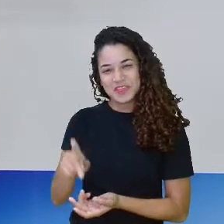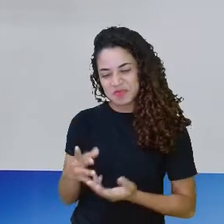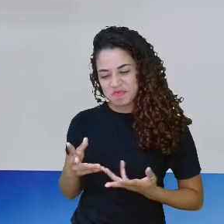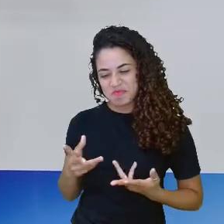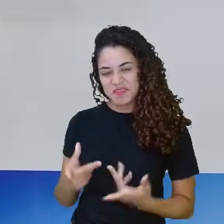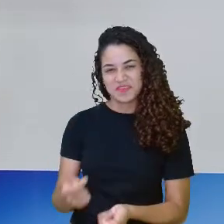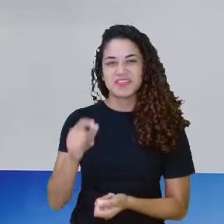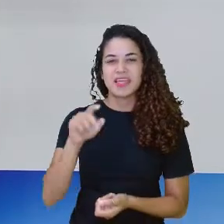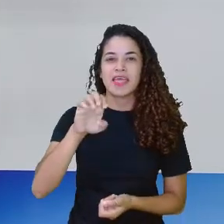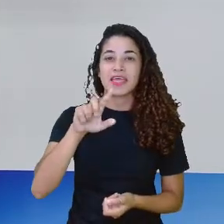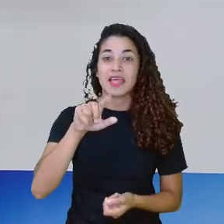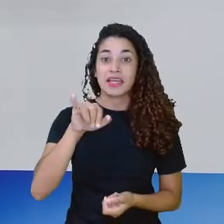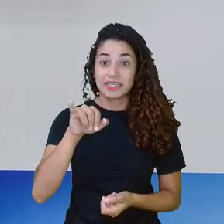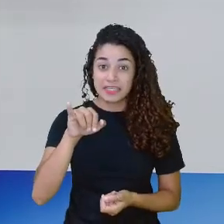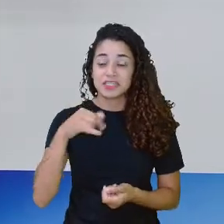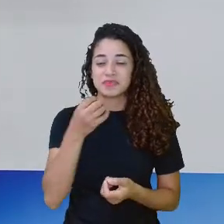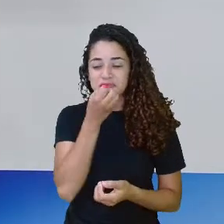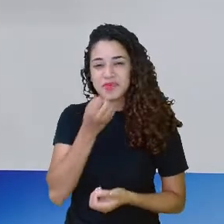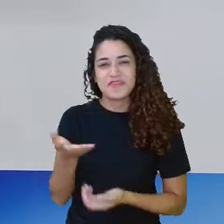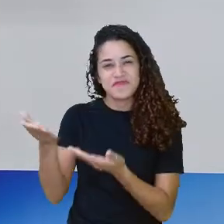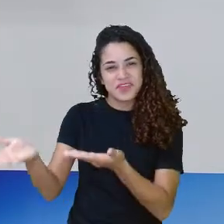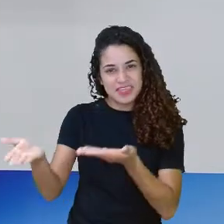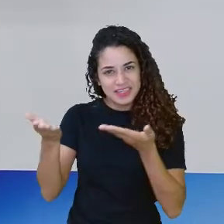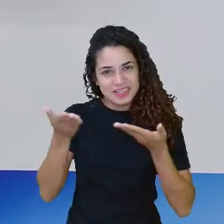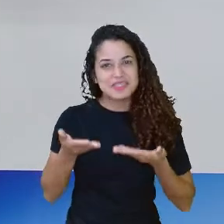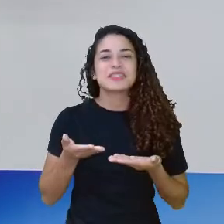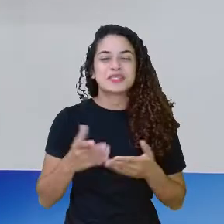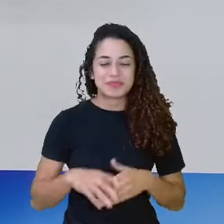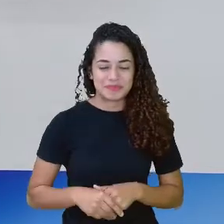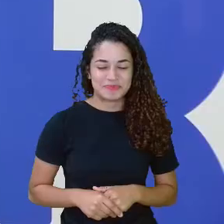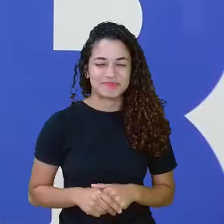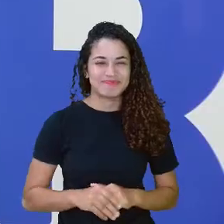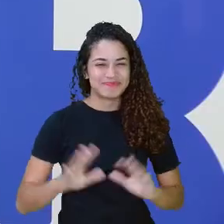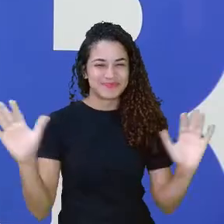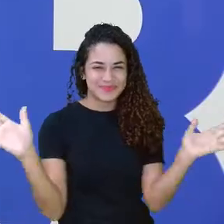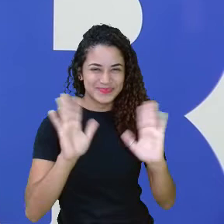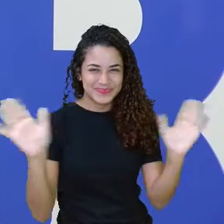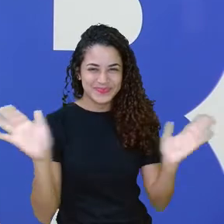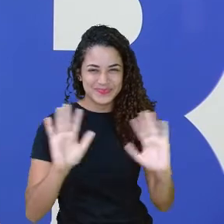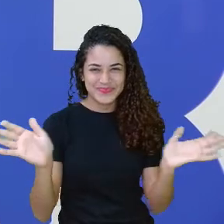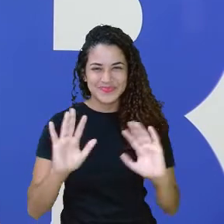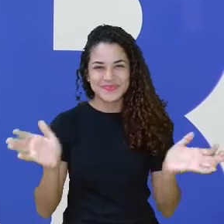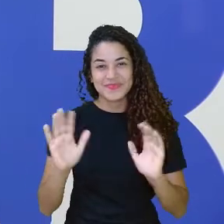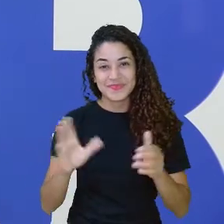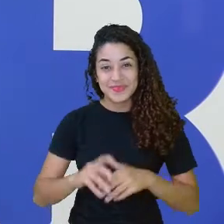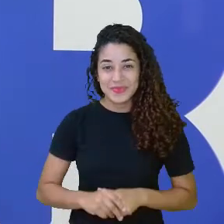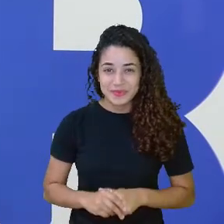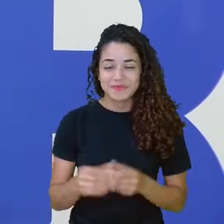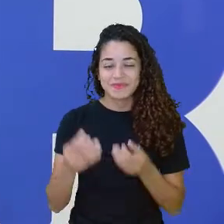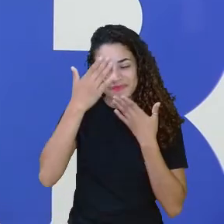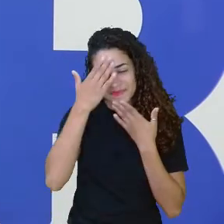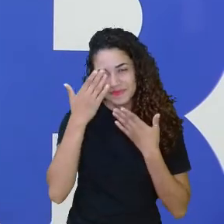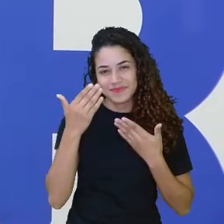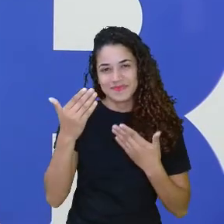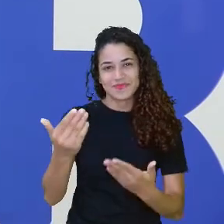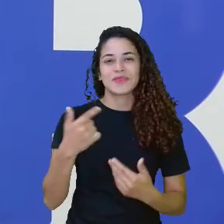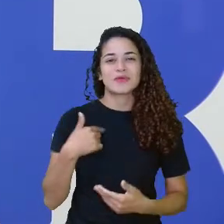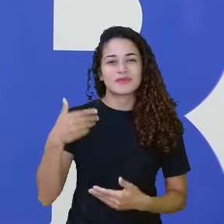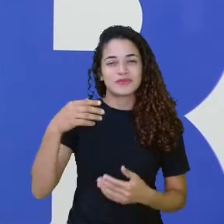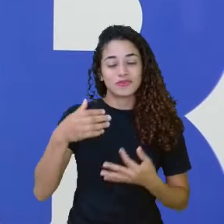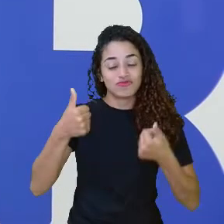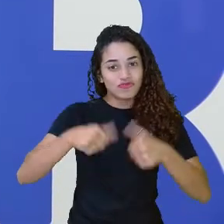professora Eli. Seja muito bem-vinda, professora Eli. Olá, professora Márcia, obrigada. Estou